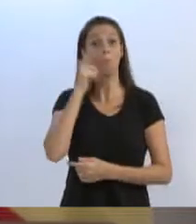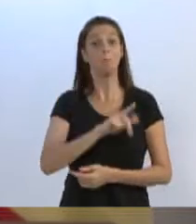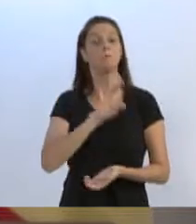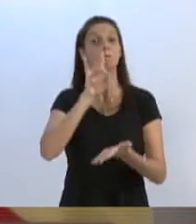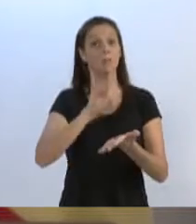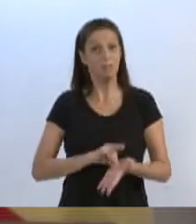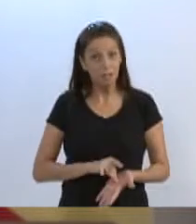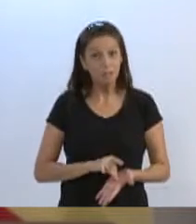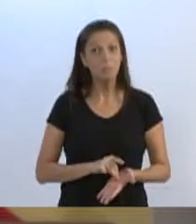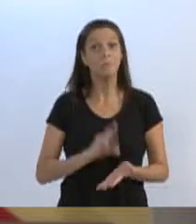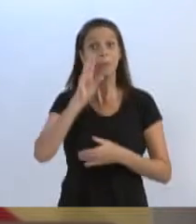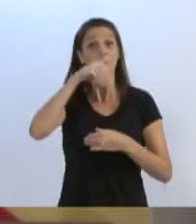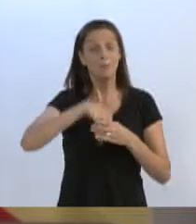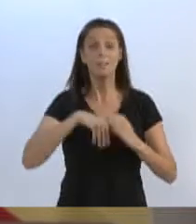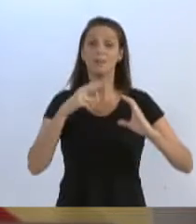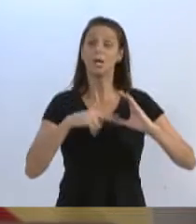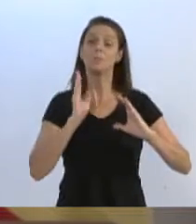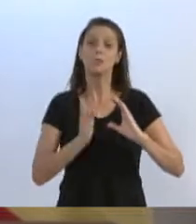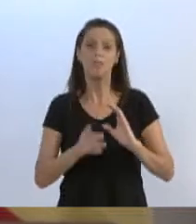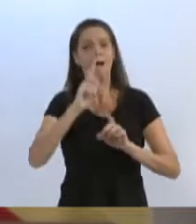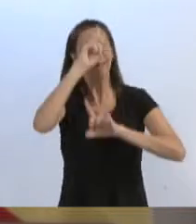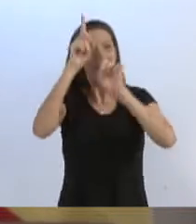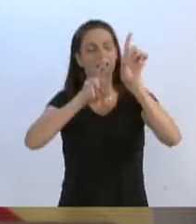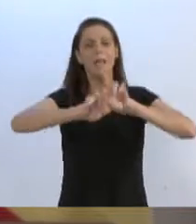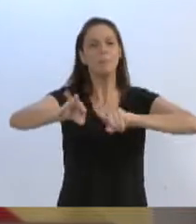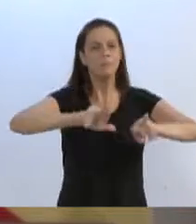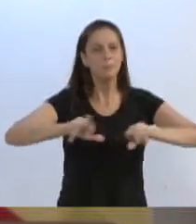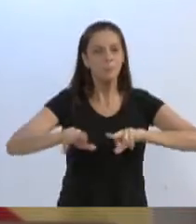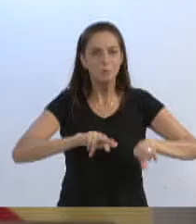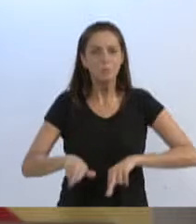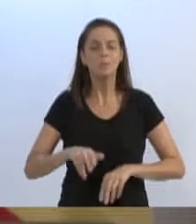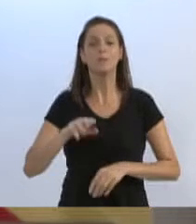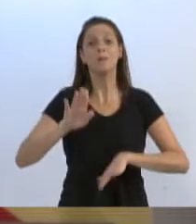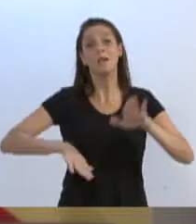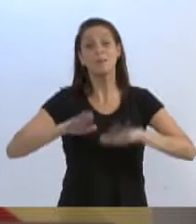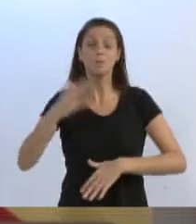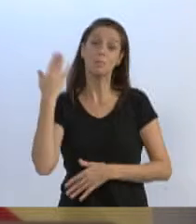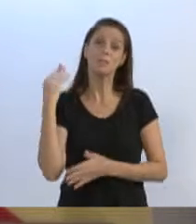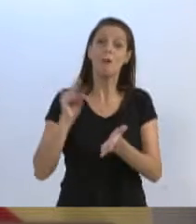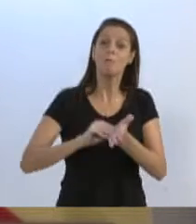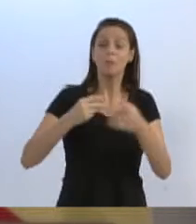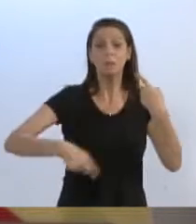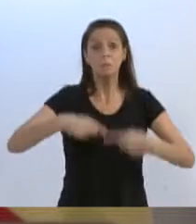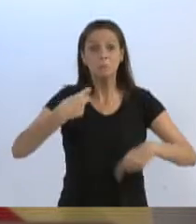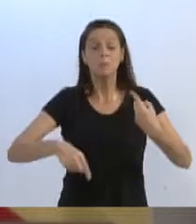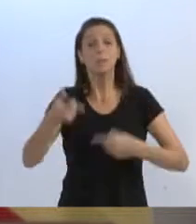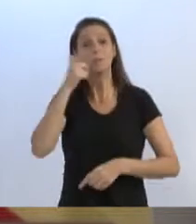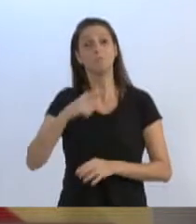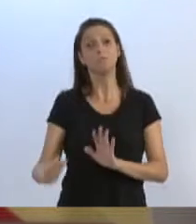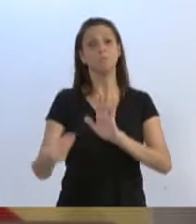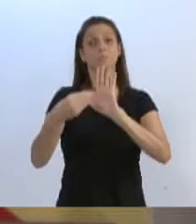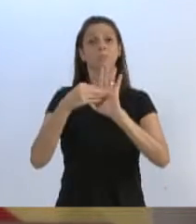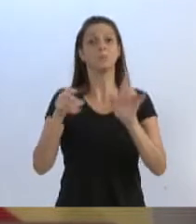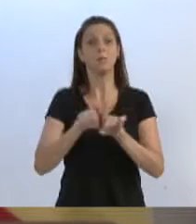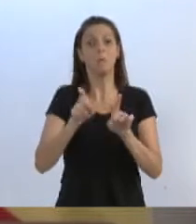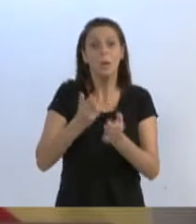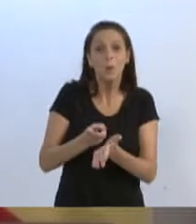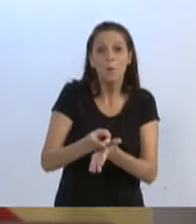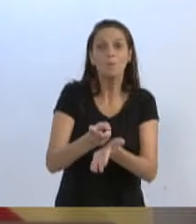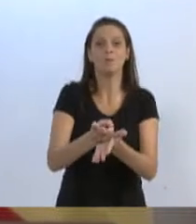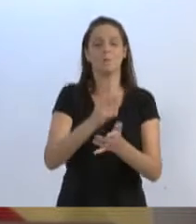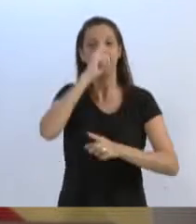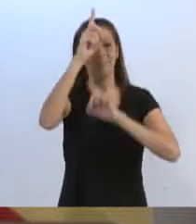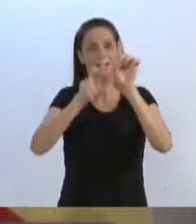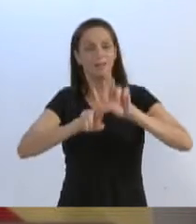casa alguns assuntos que muitas vezes não são de conhecimento, não são discutidos, e conseguirmos incluir, mantendo a nossa